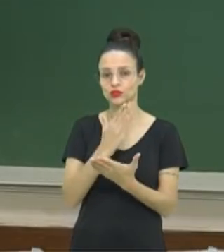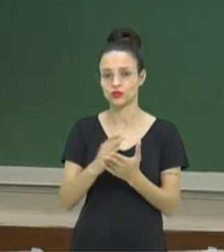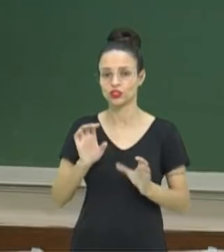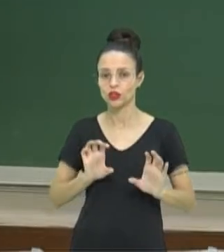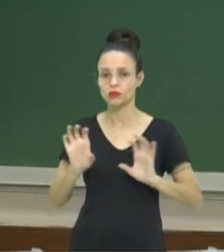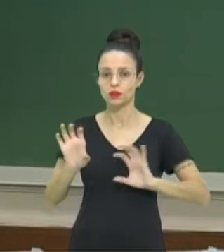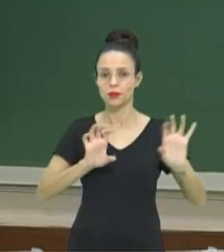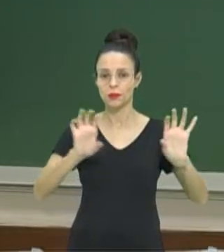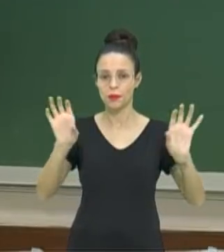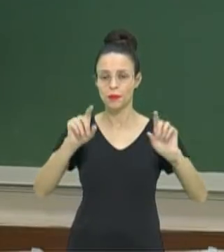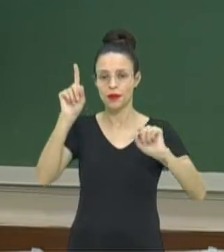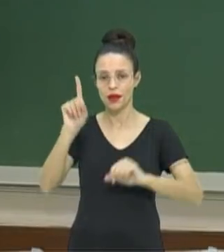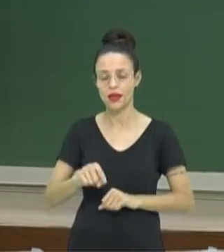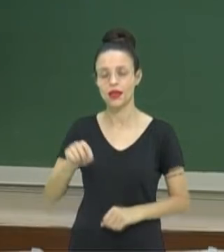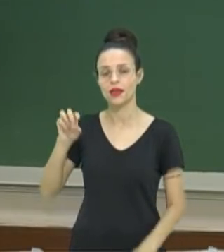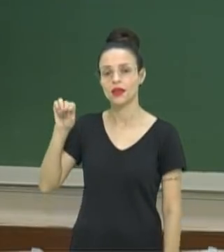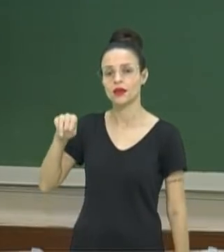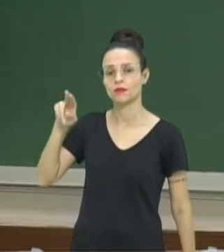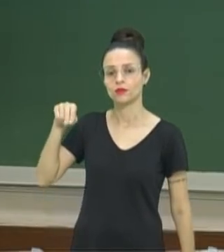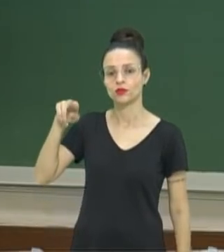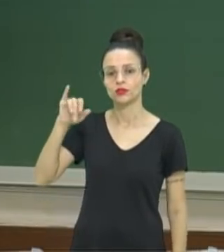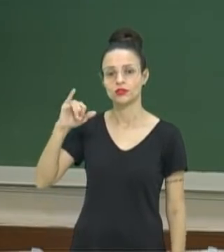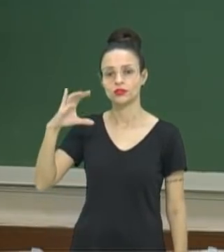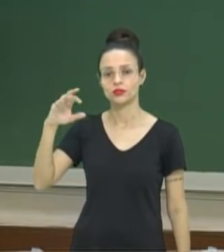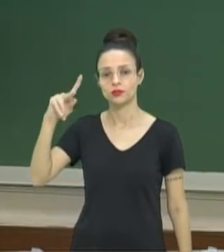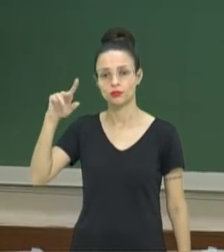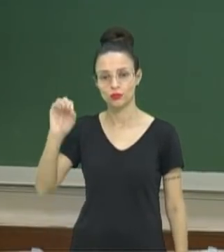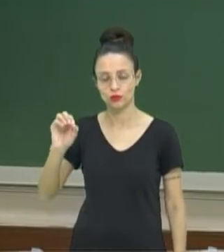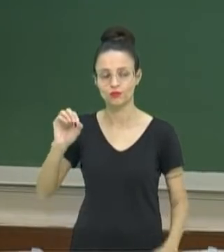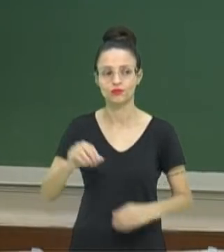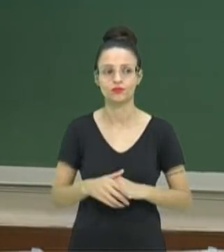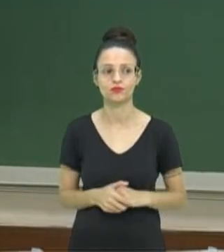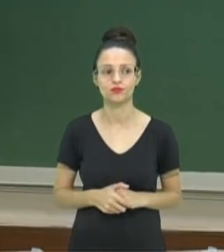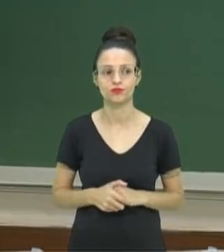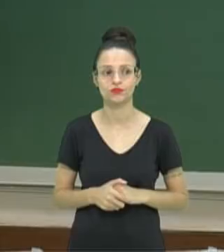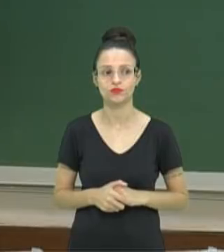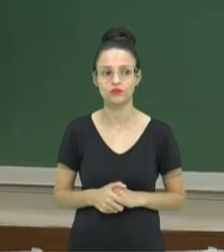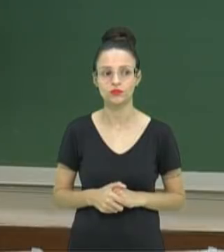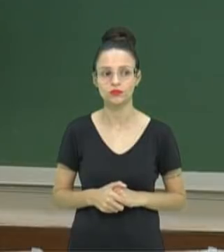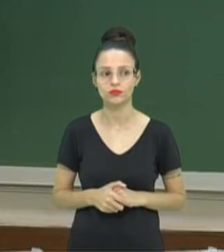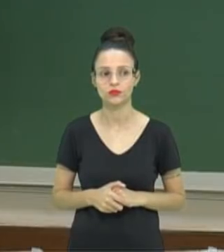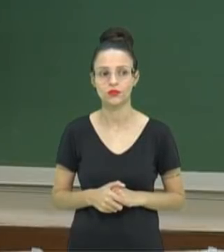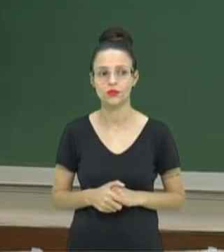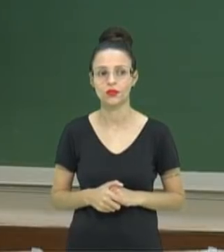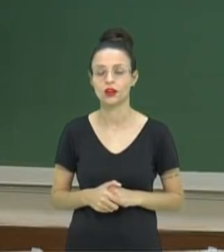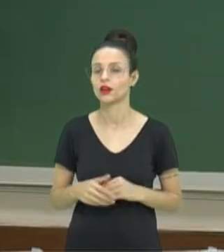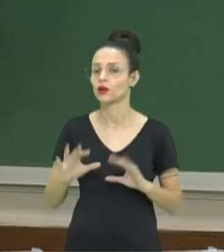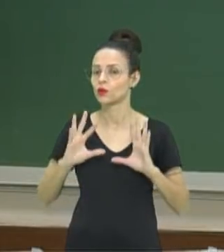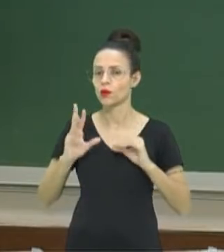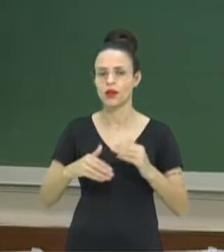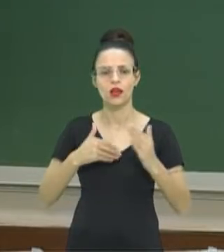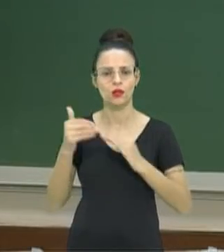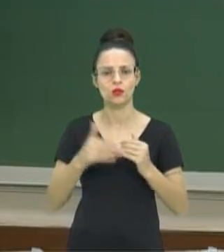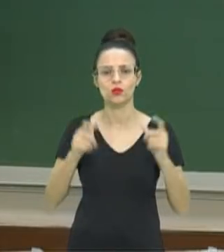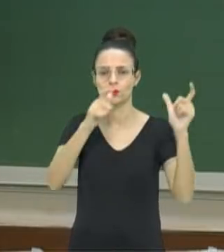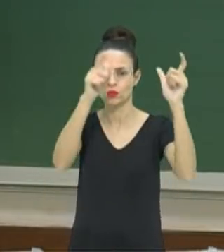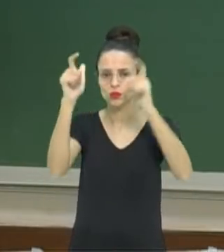né? E são chamadas de municípios, certo? E podemos dizer que em todo e qualquer lugar do